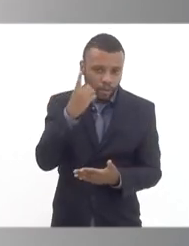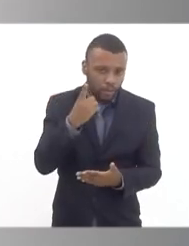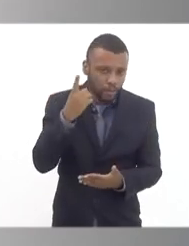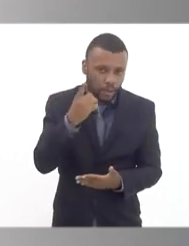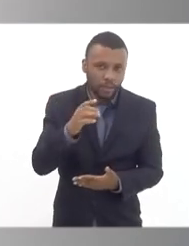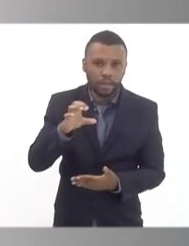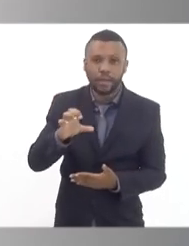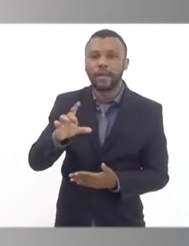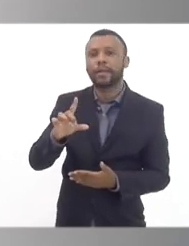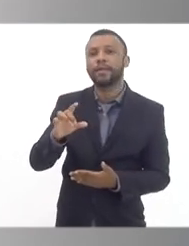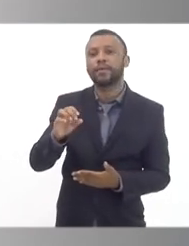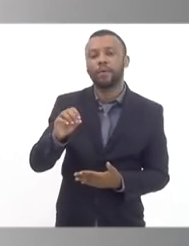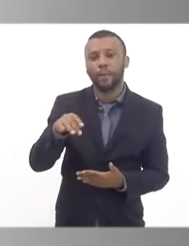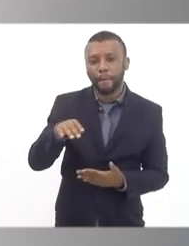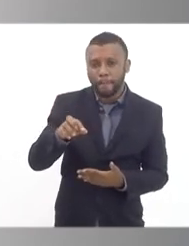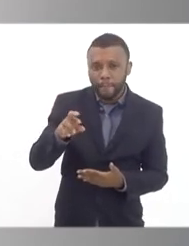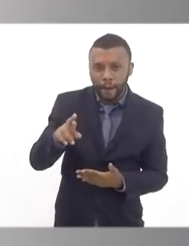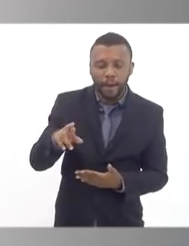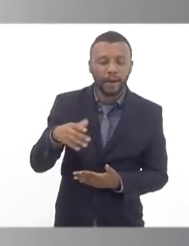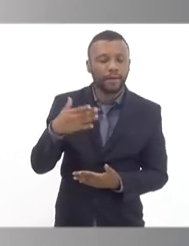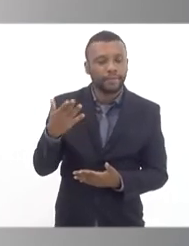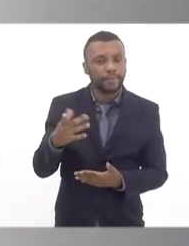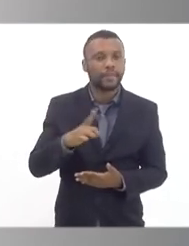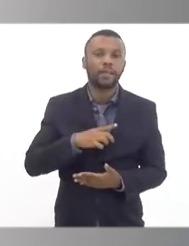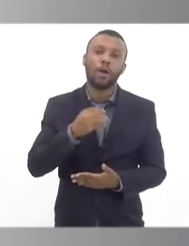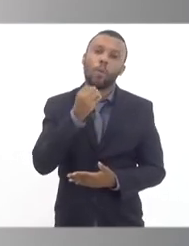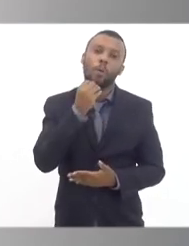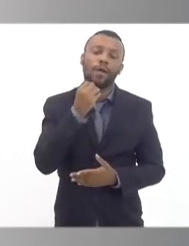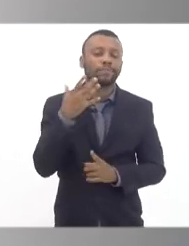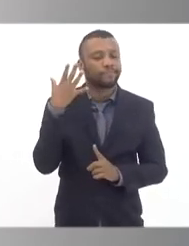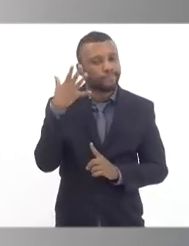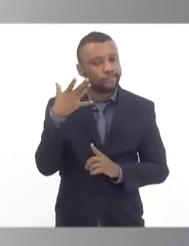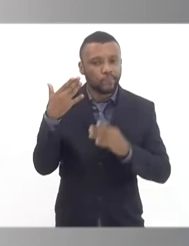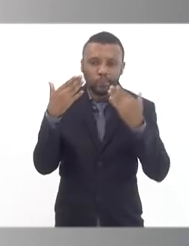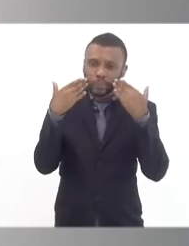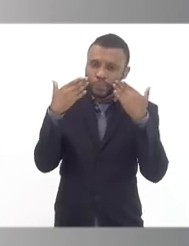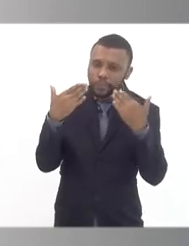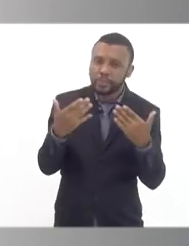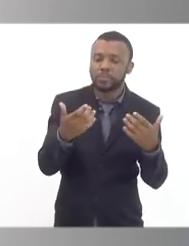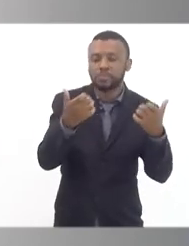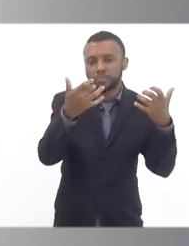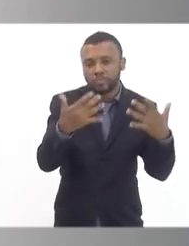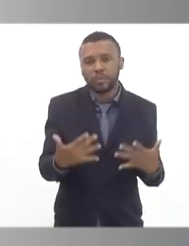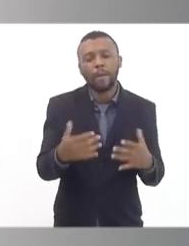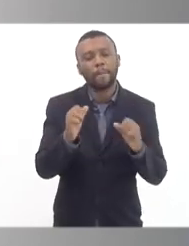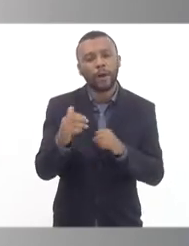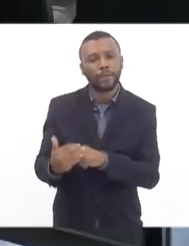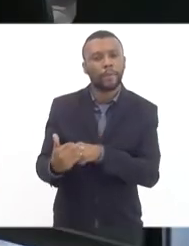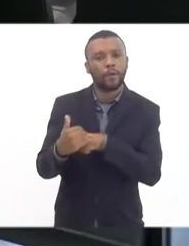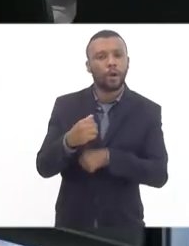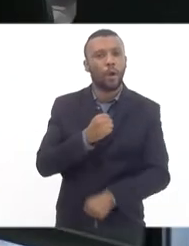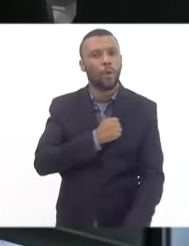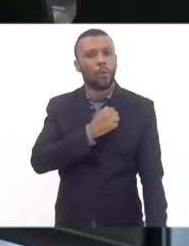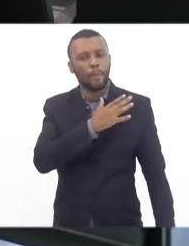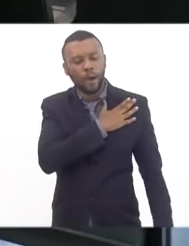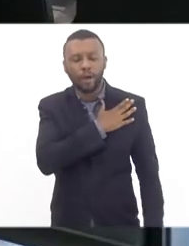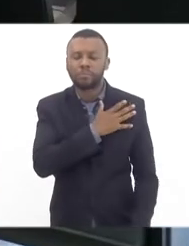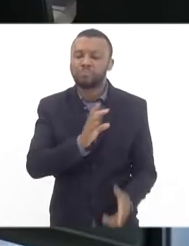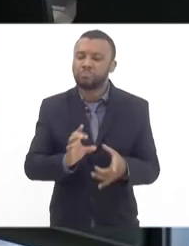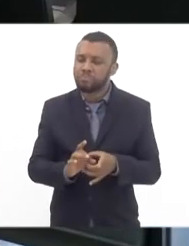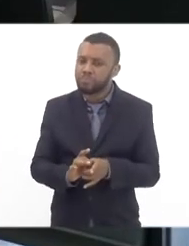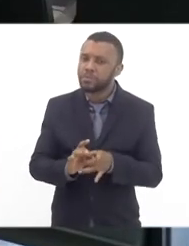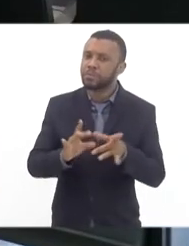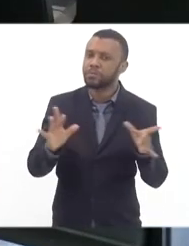Eliomar e o Ronaldo por ter nos dado a oportunidade de estar aqui falando com vocês, me apresentando. Podem procurar o comando, as portas estão